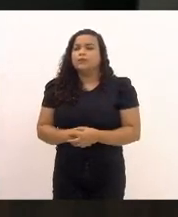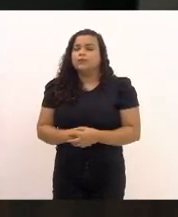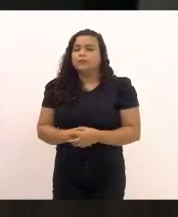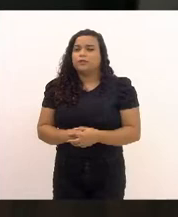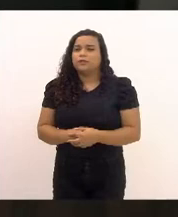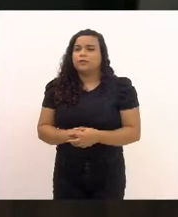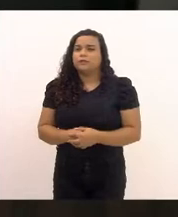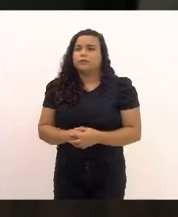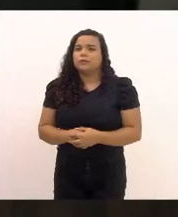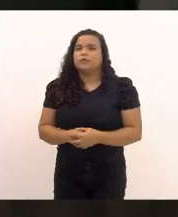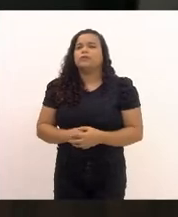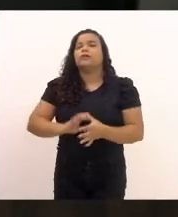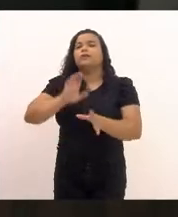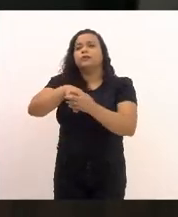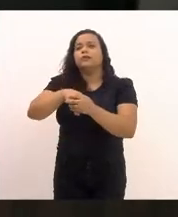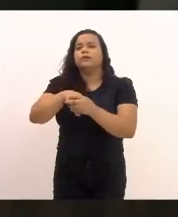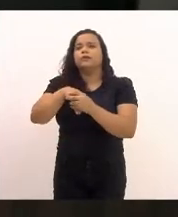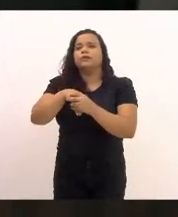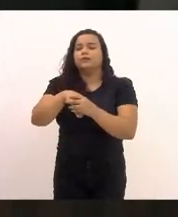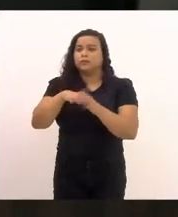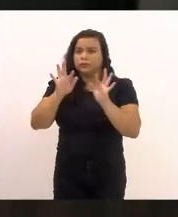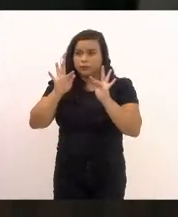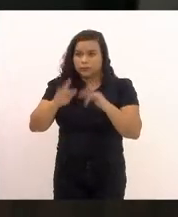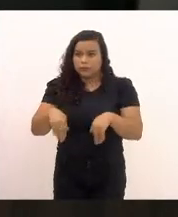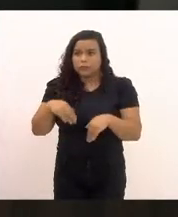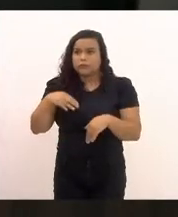declaração de voto ao final, deputado Valdeque.